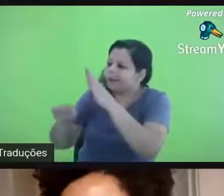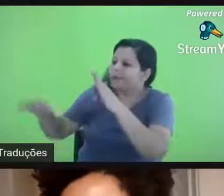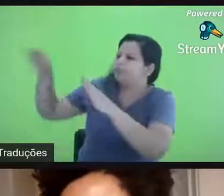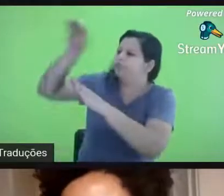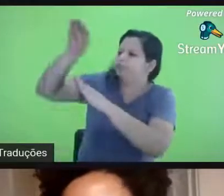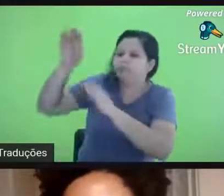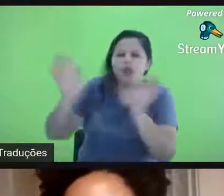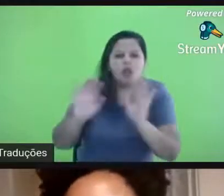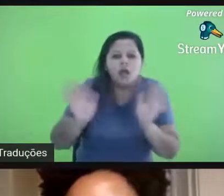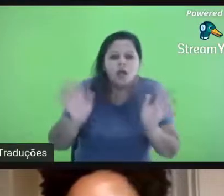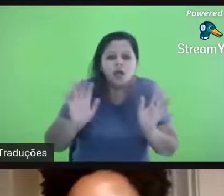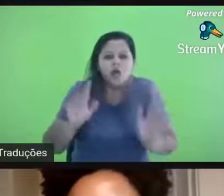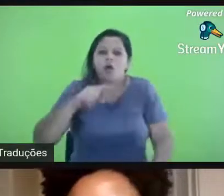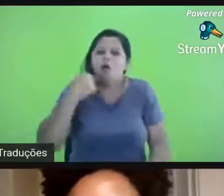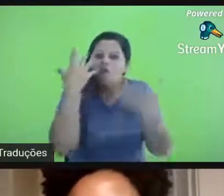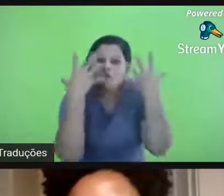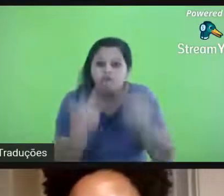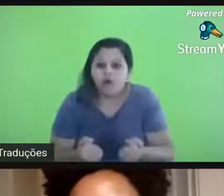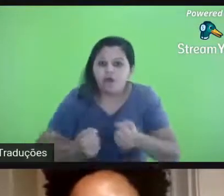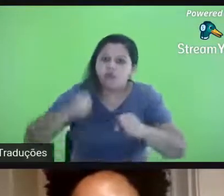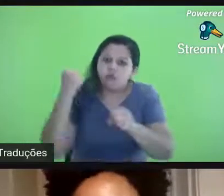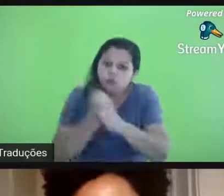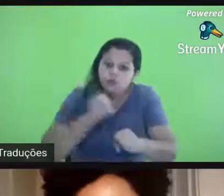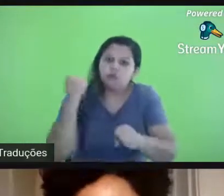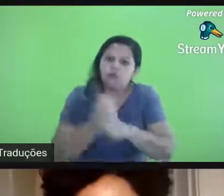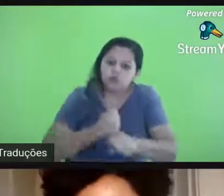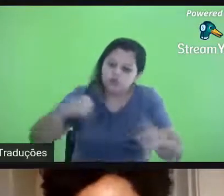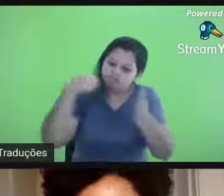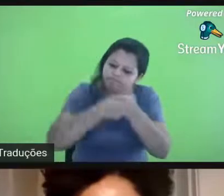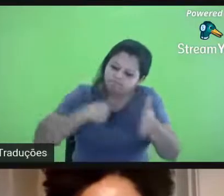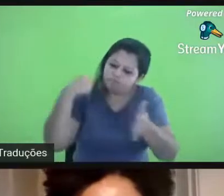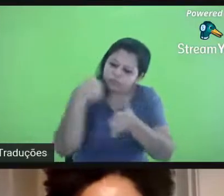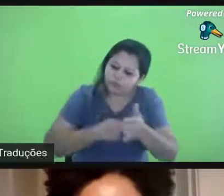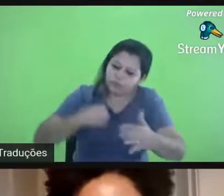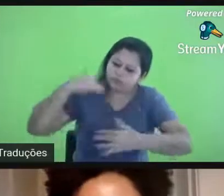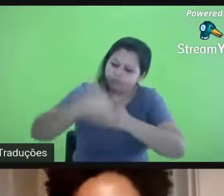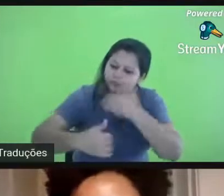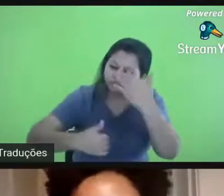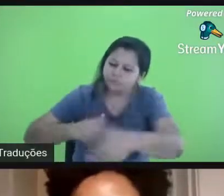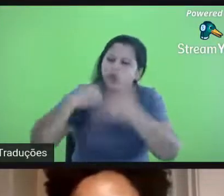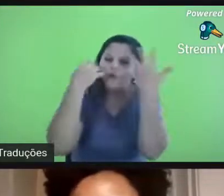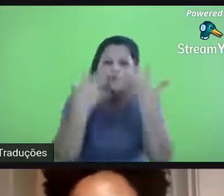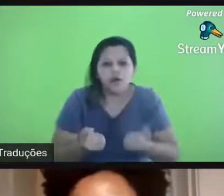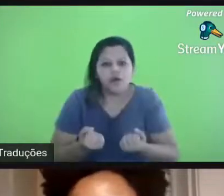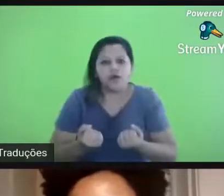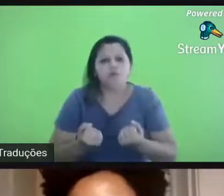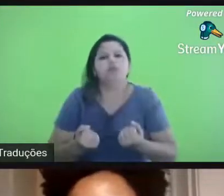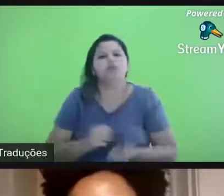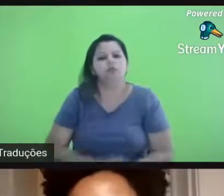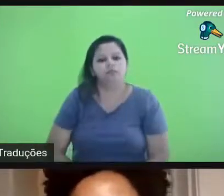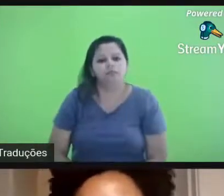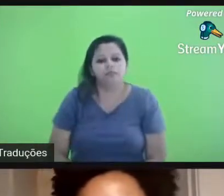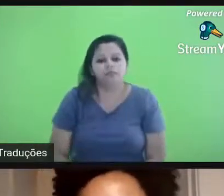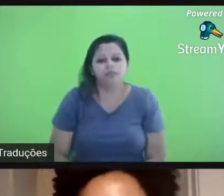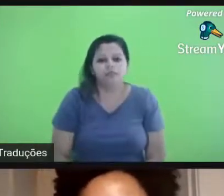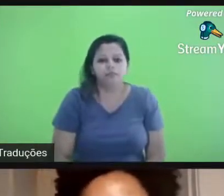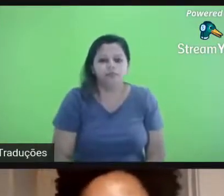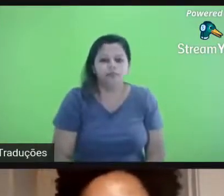construir, que isso construir também é uma forma de lutar e eu acho que é uma forma potente, e é isso.